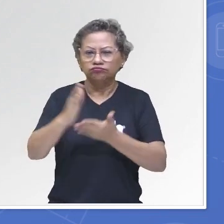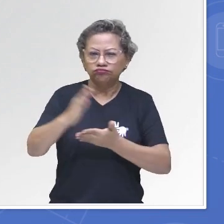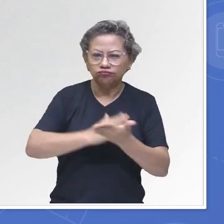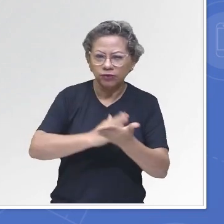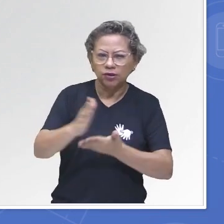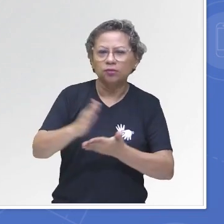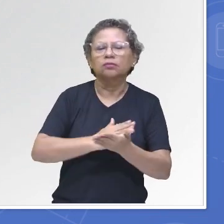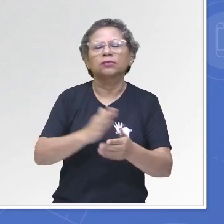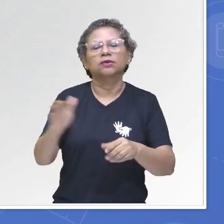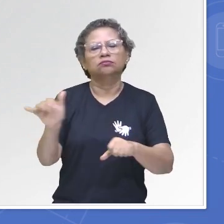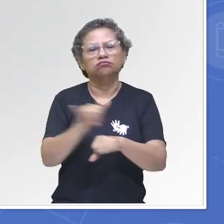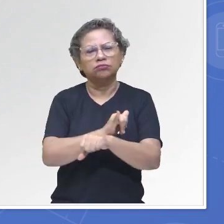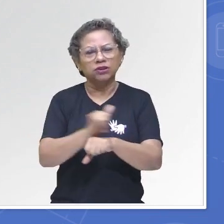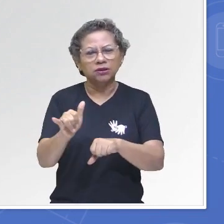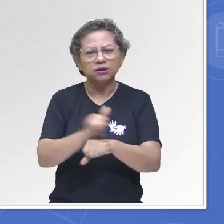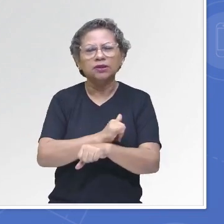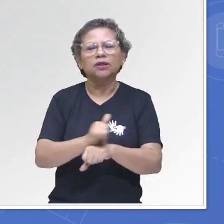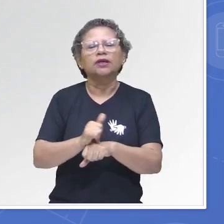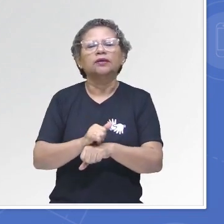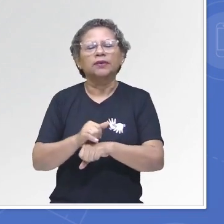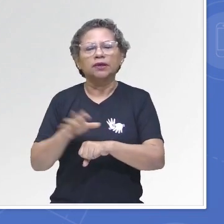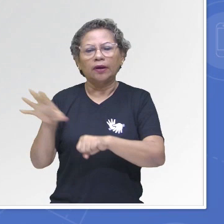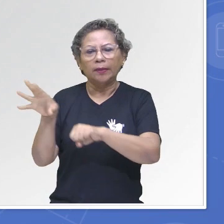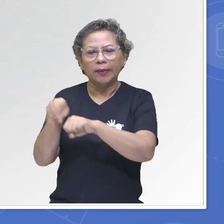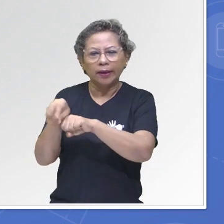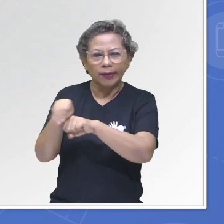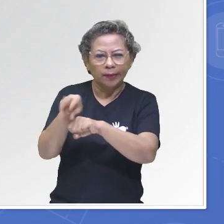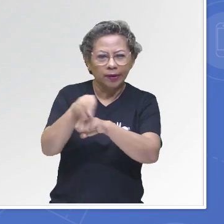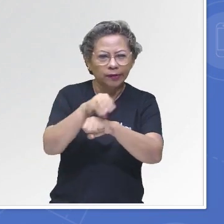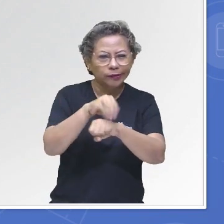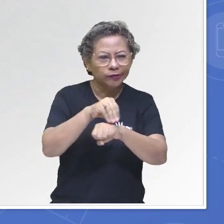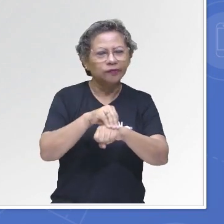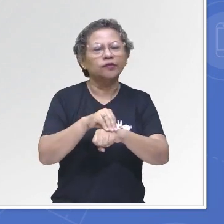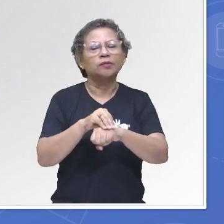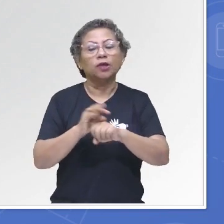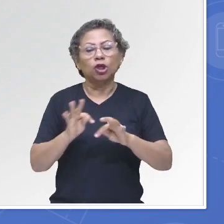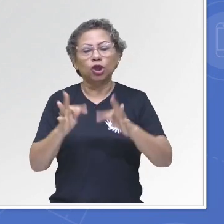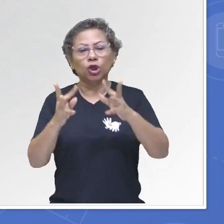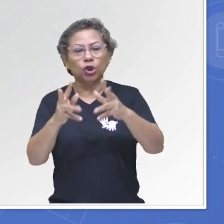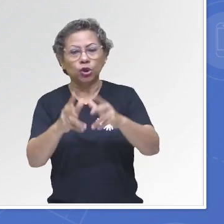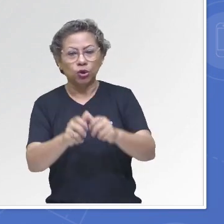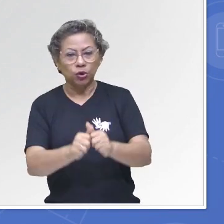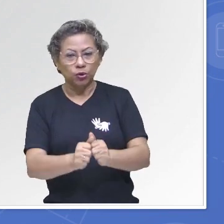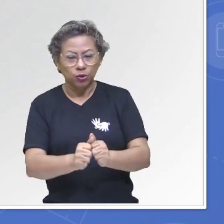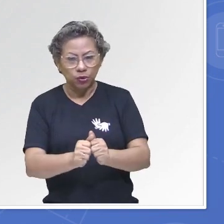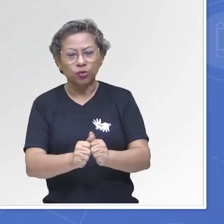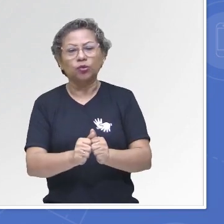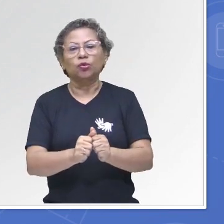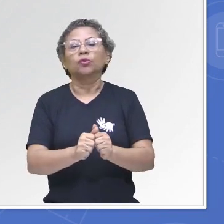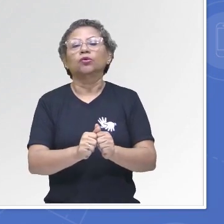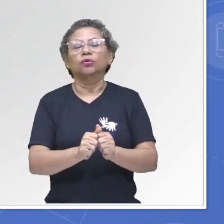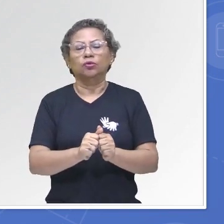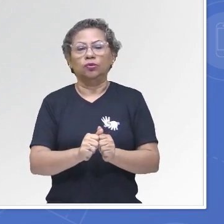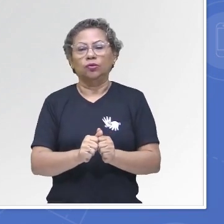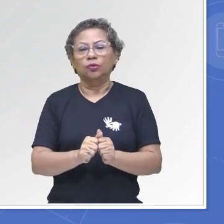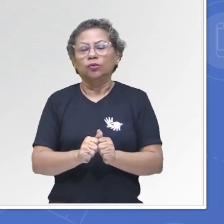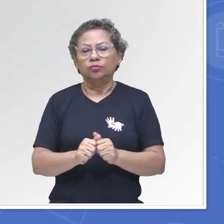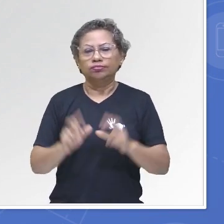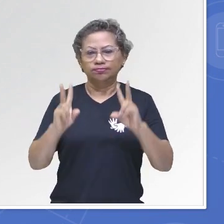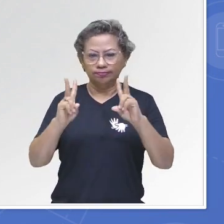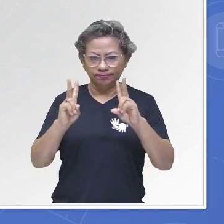que a gente consiga aí recolher aí algumas informações de um determinado conteúdo, de